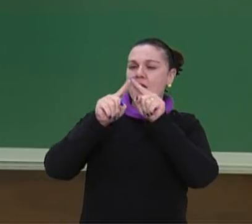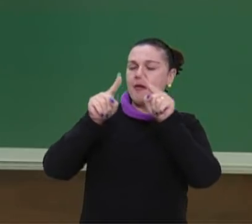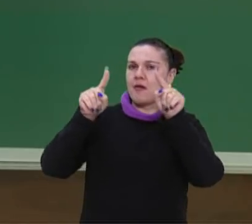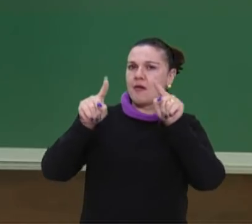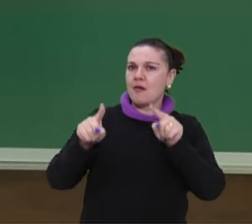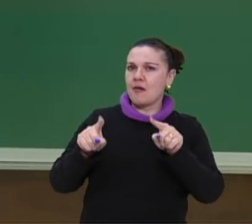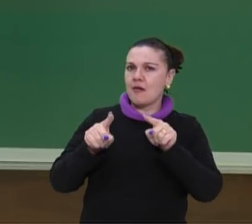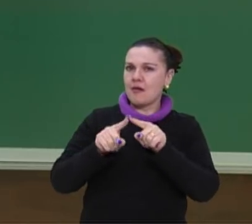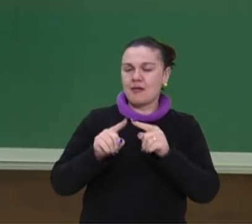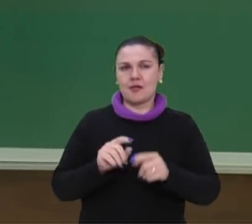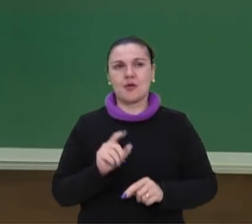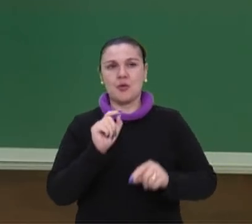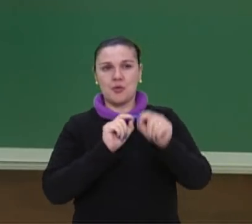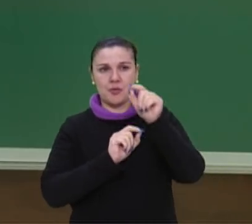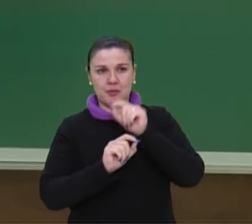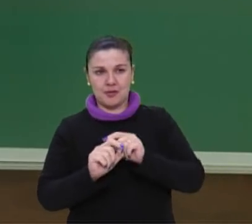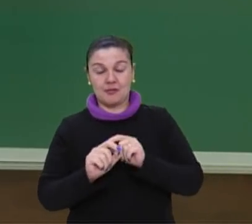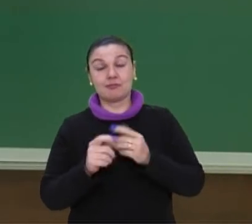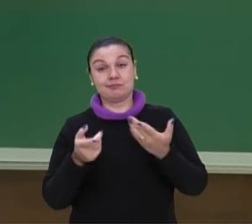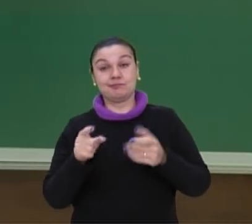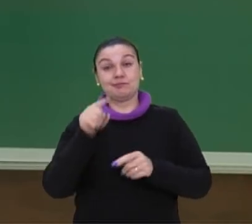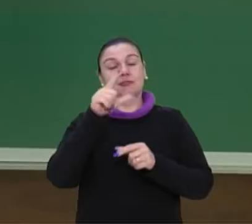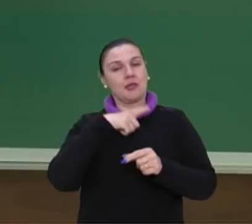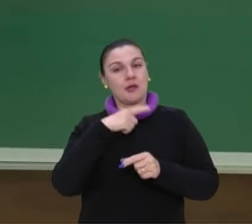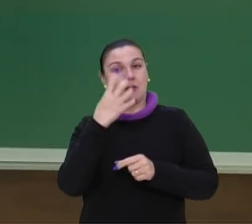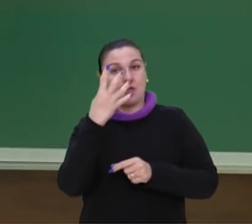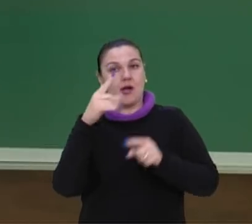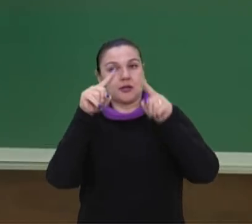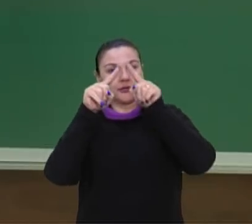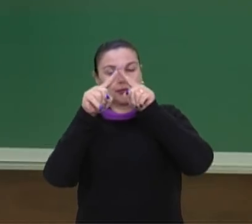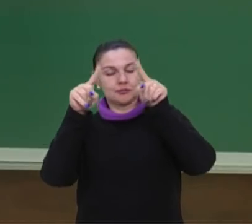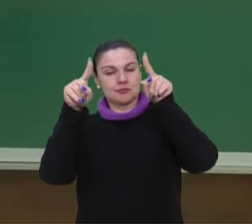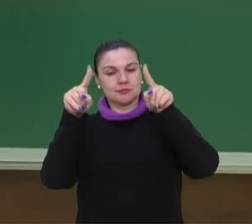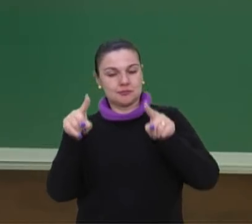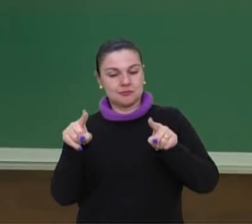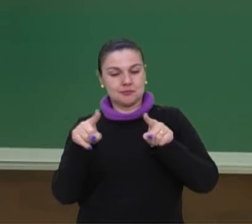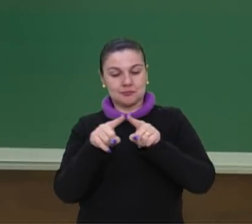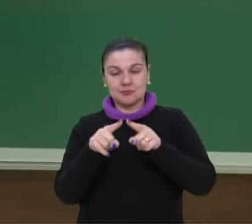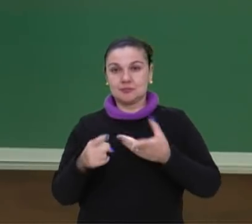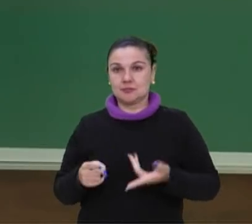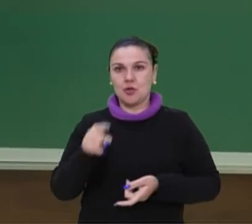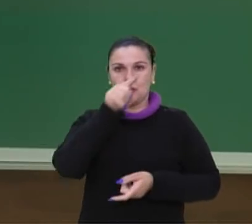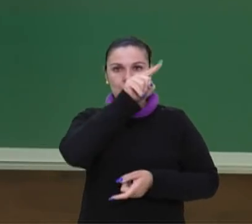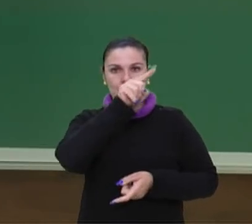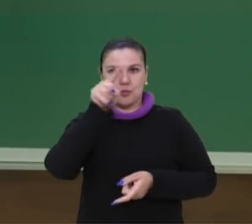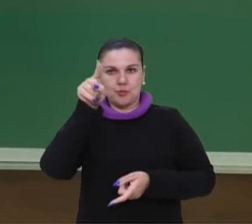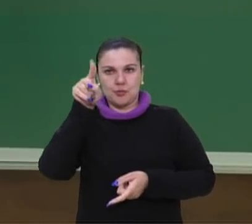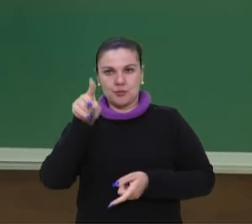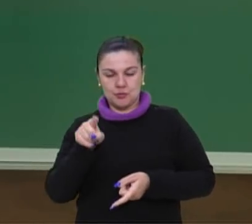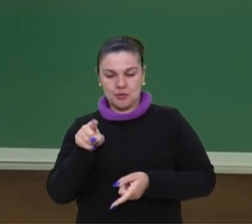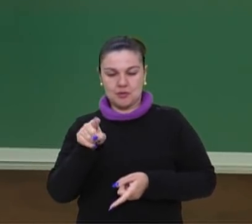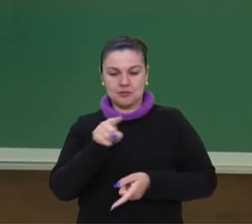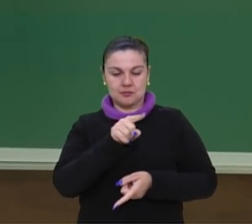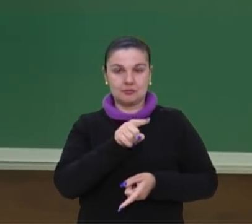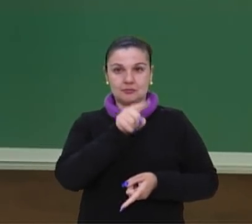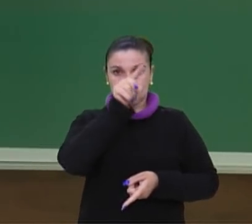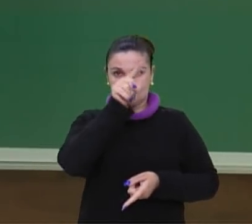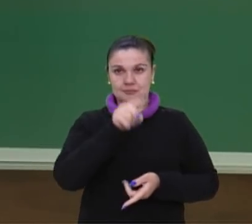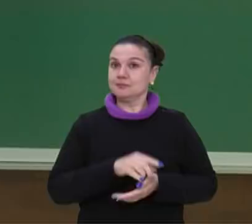primeiro? Então, quadriláteros são polígonos que possuem 4 lados, 4 segmentos, tá